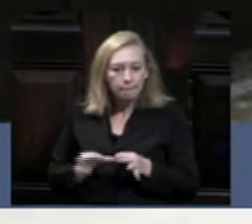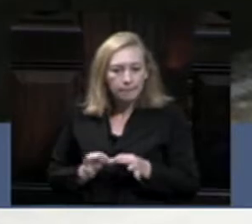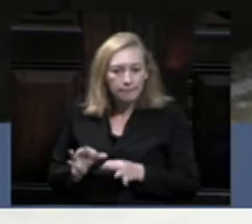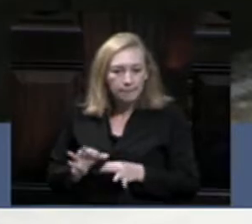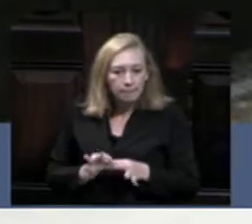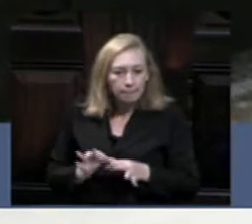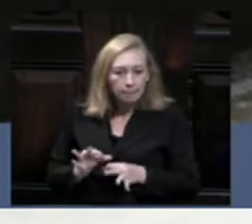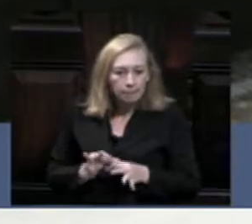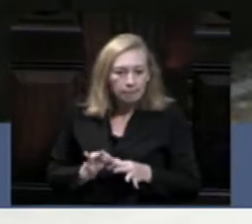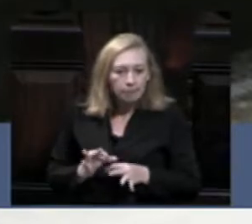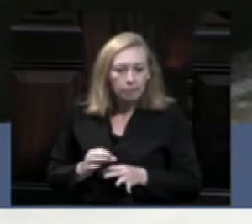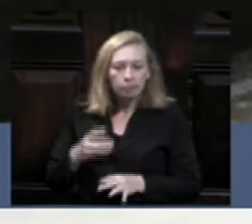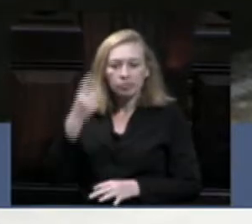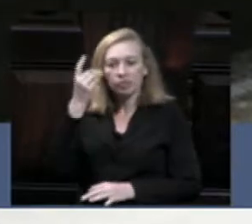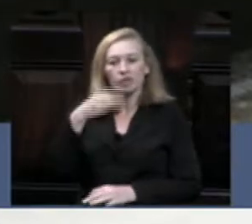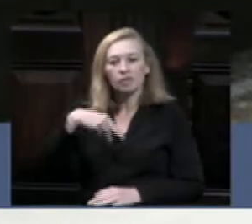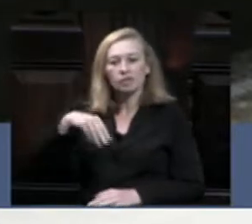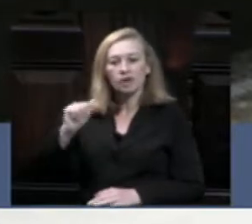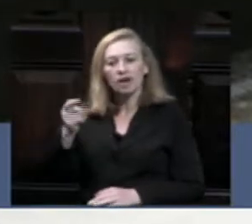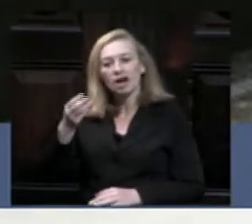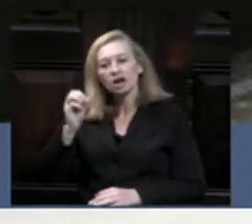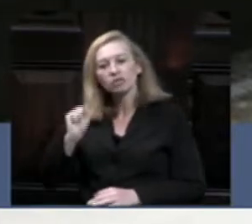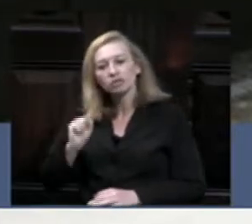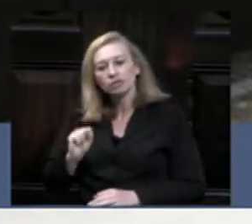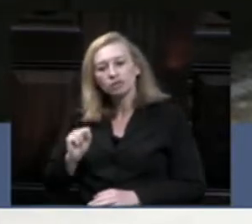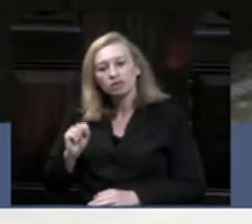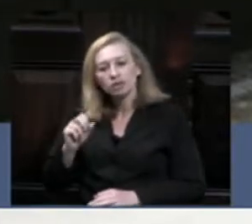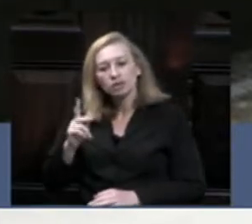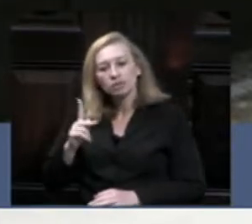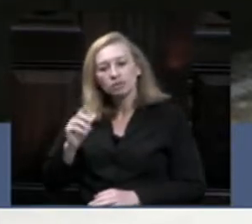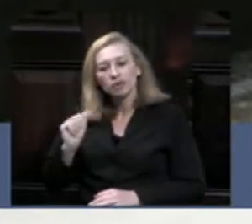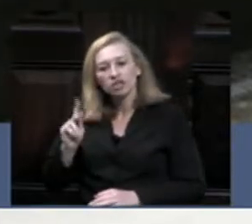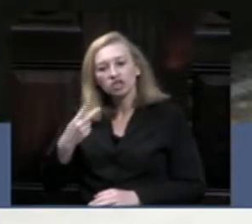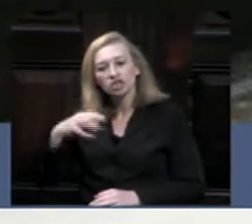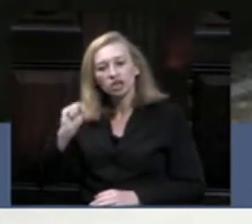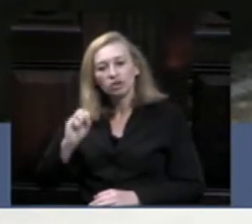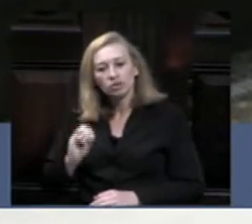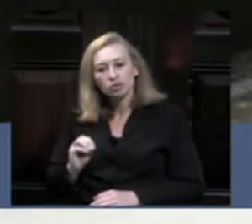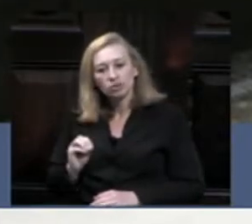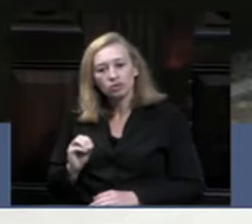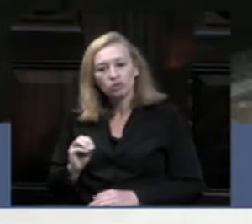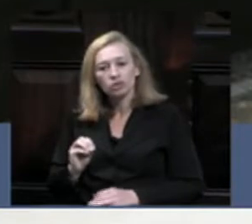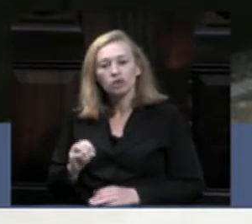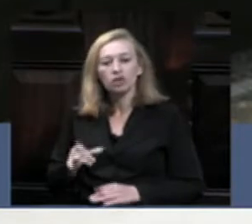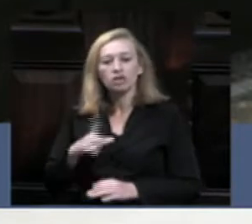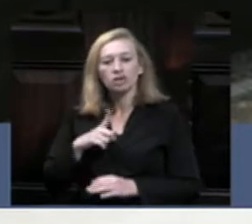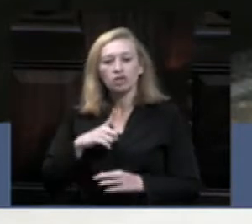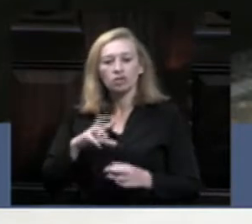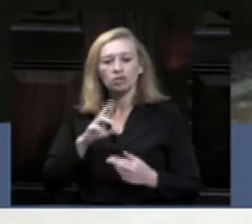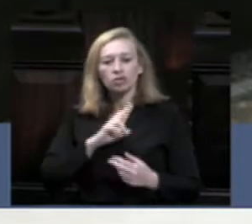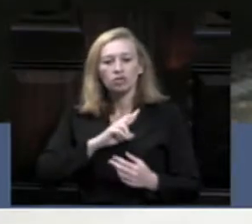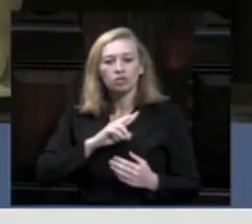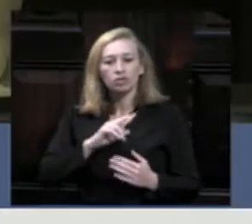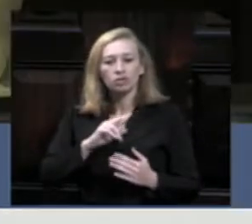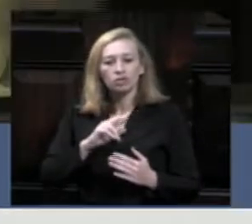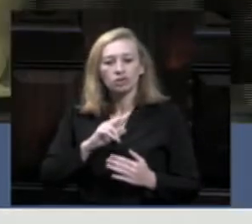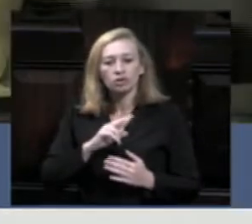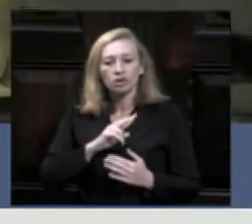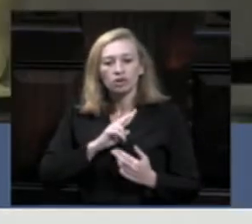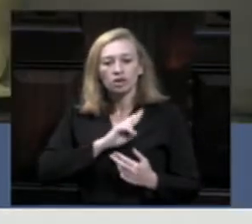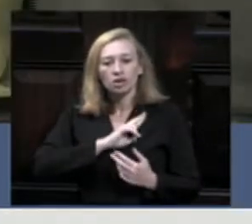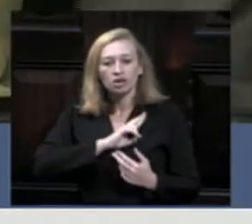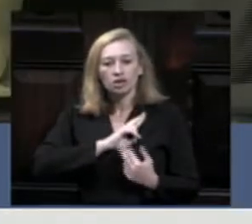com o deputado Márcio Pacheco, por quem tenho o mais profundo respeito. Te manda republicar, é